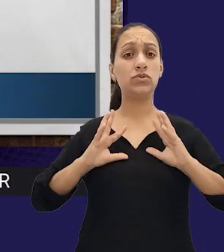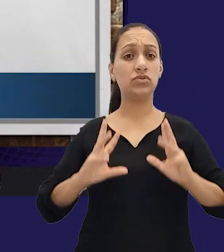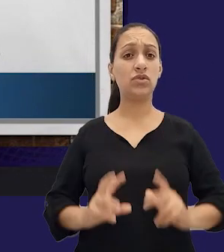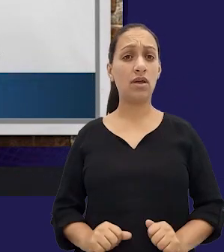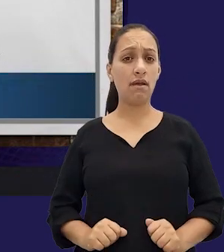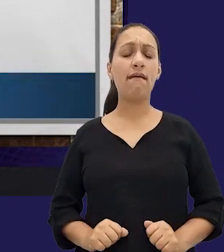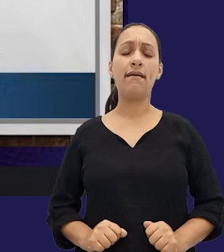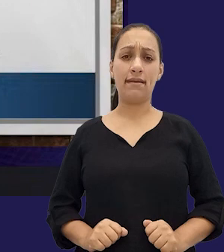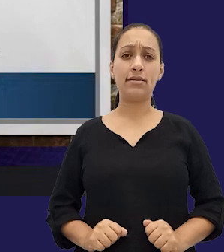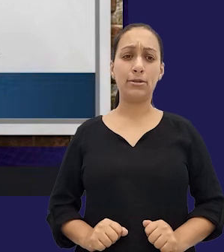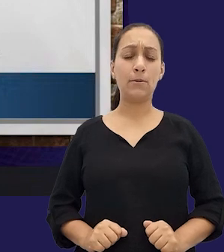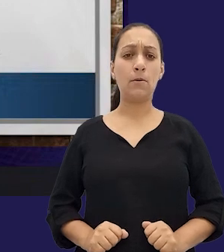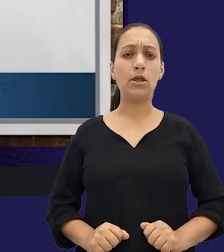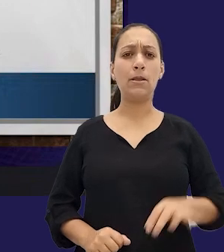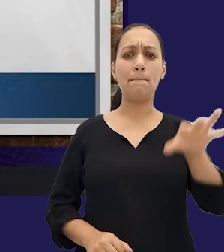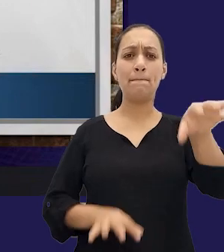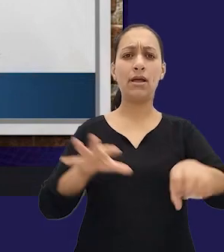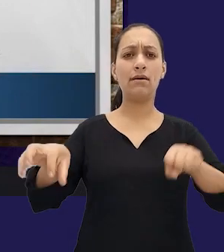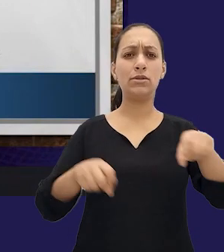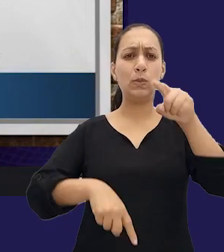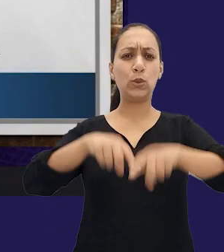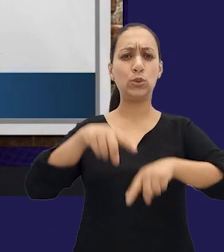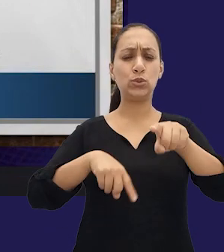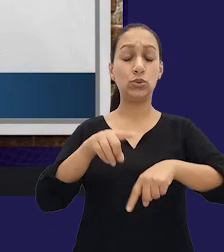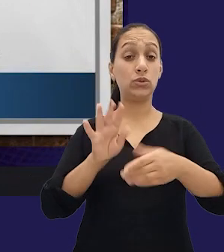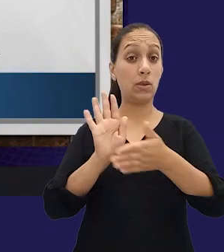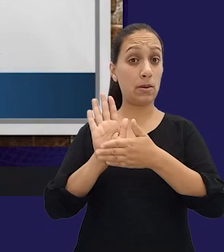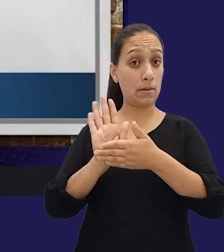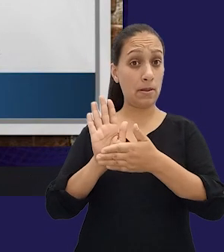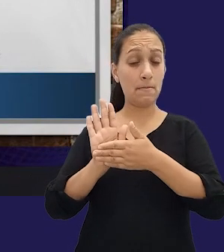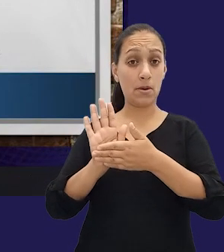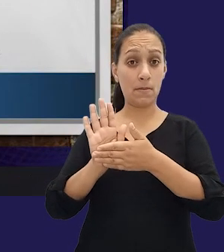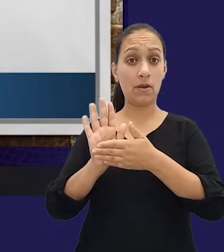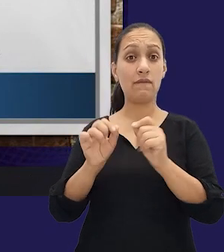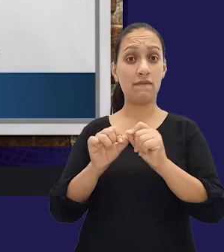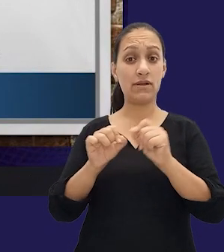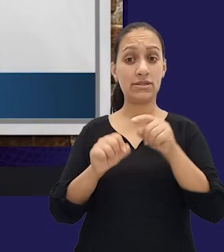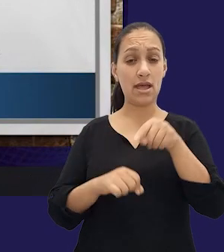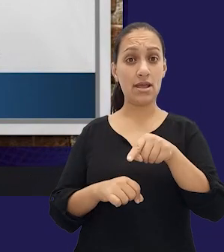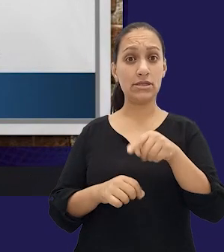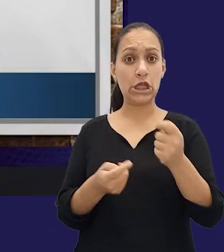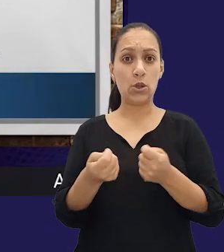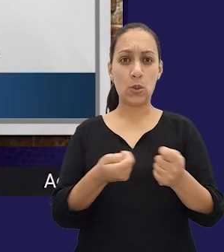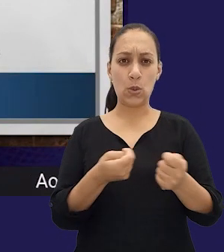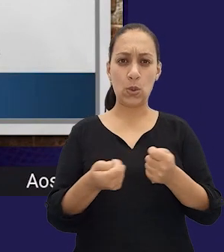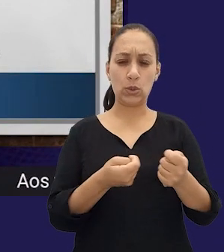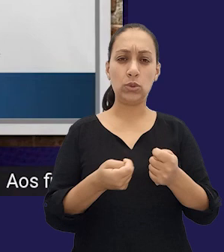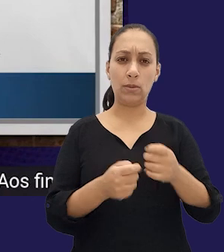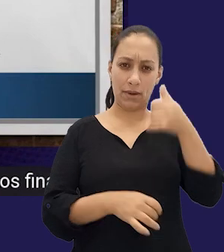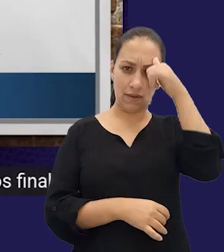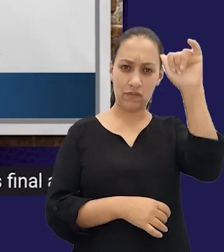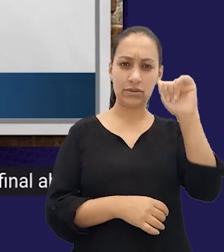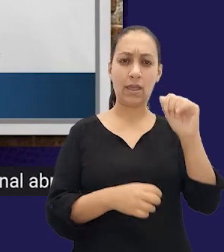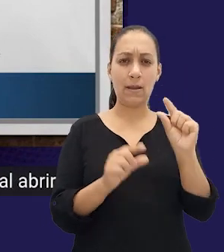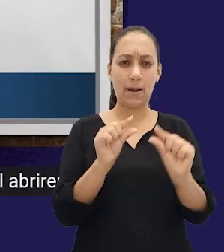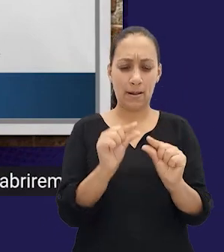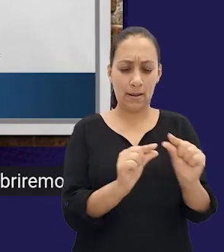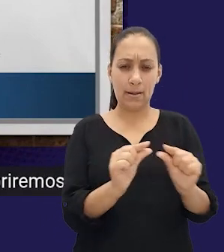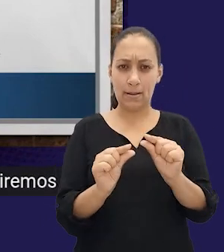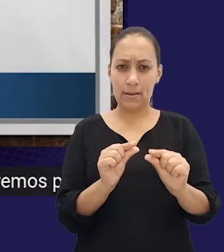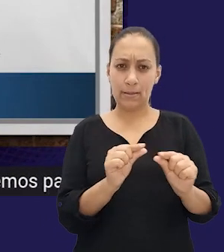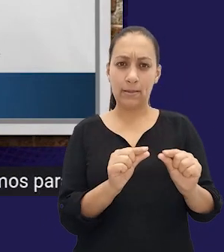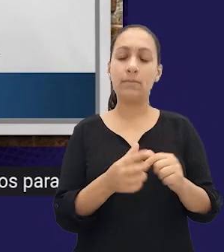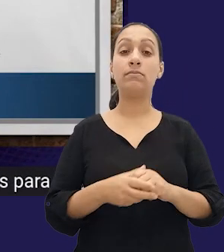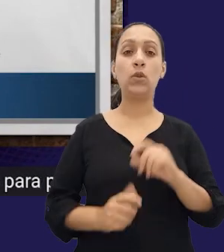se fazendo valer de produtos que proponham fazer esse controle de micro-organismos. Então, o que vai